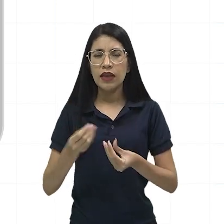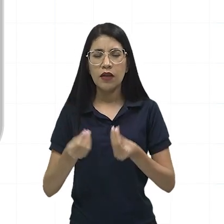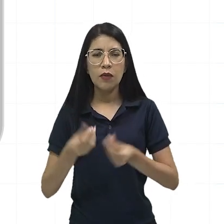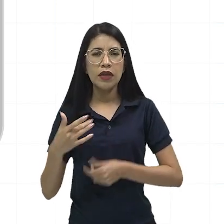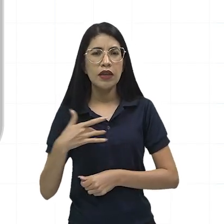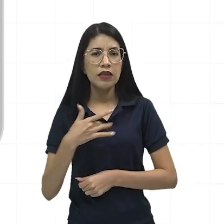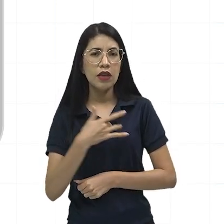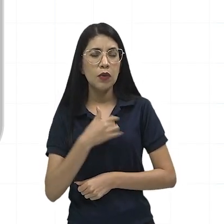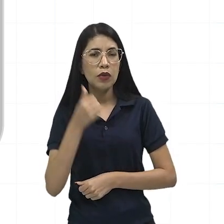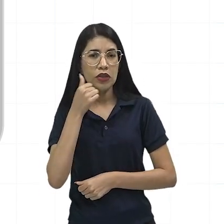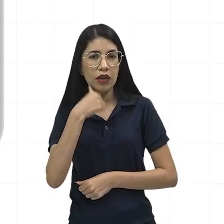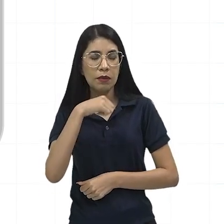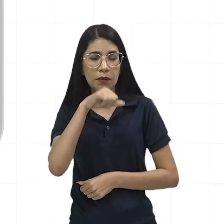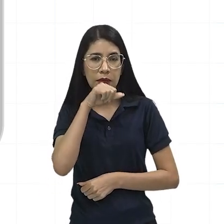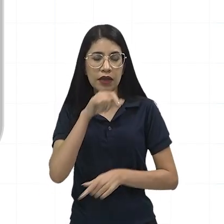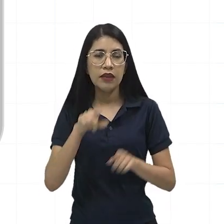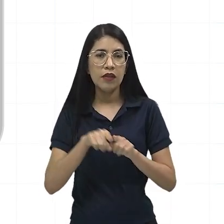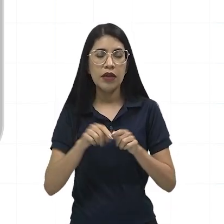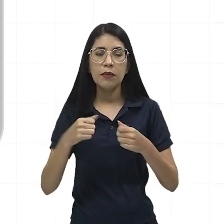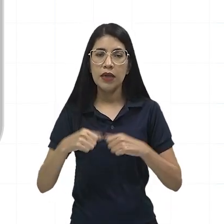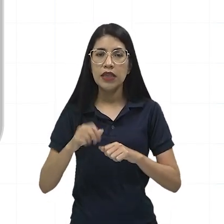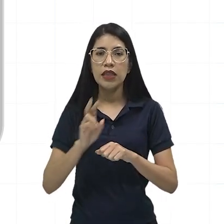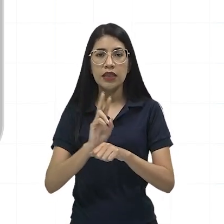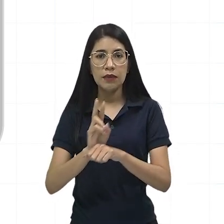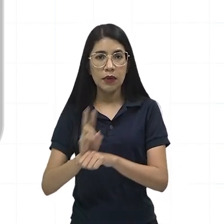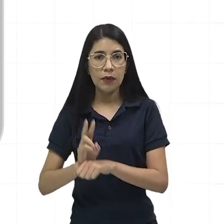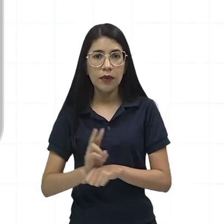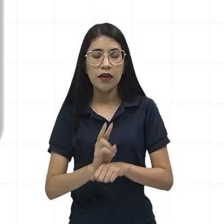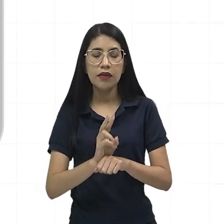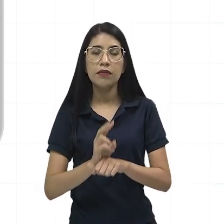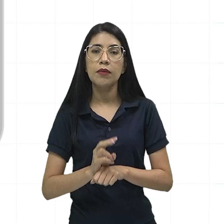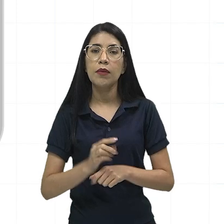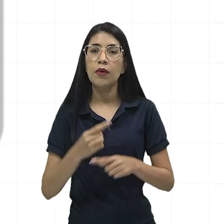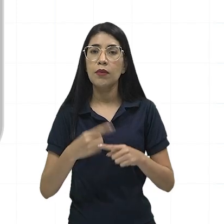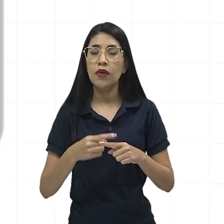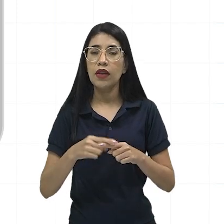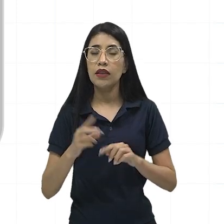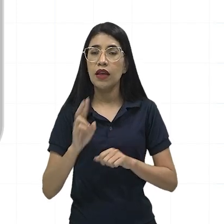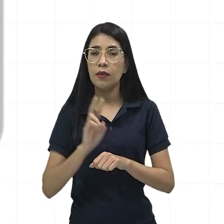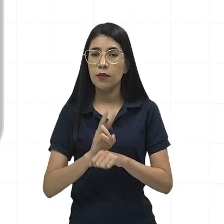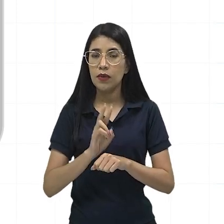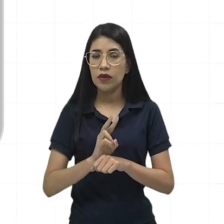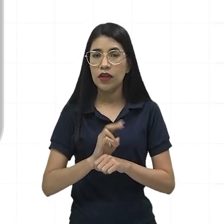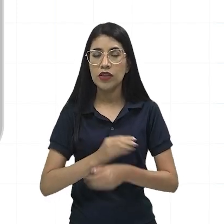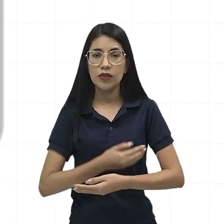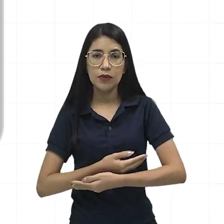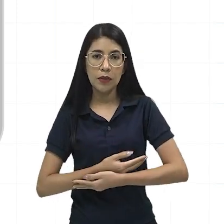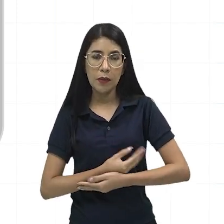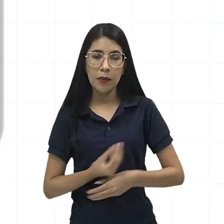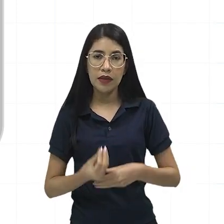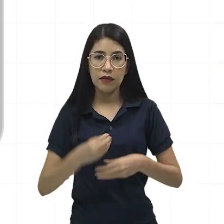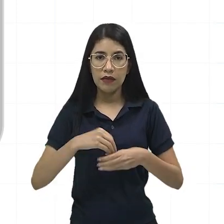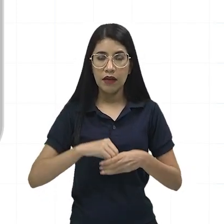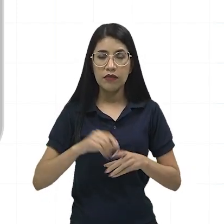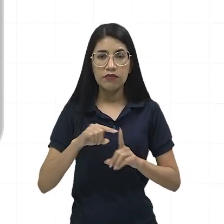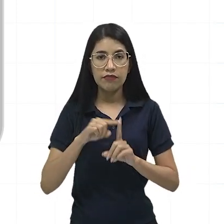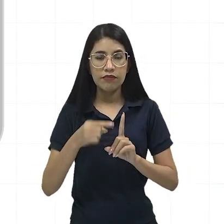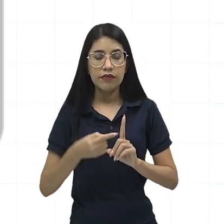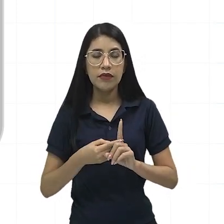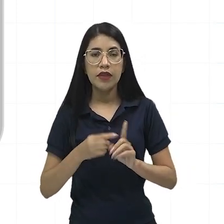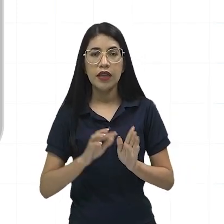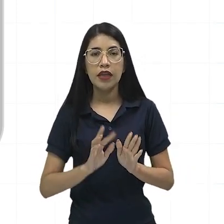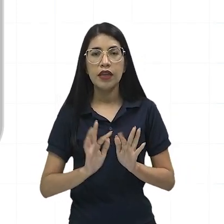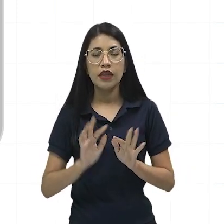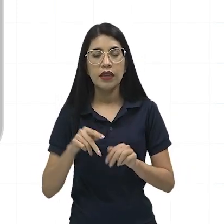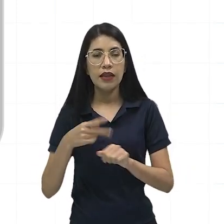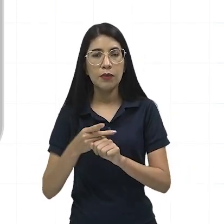da mamãe, né? Ela também tem que ser monitorada. Afinal de contas, ela está aí protegendo esse indivíduo e no finalzinho